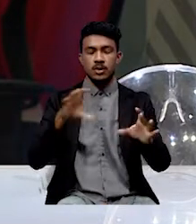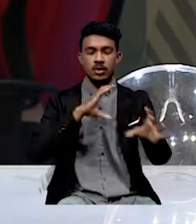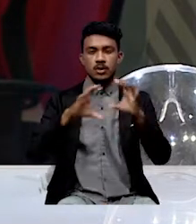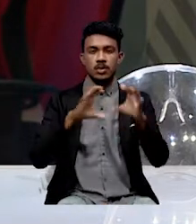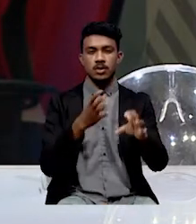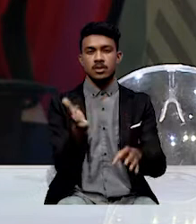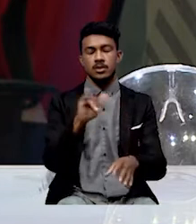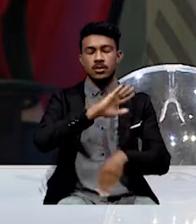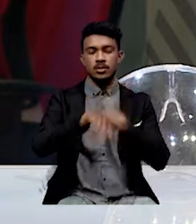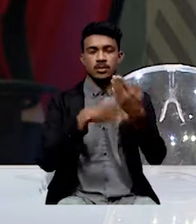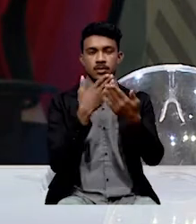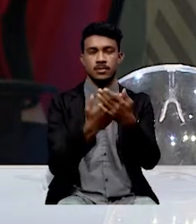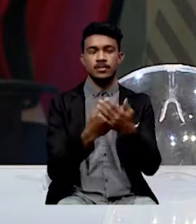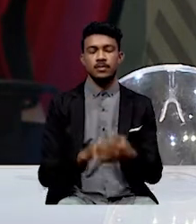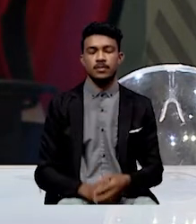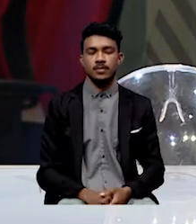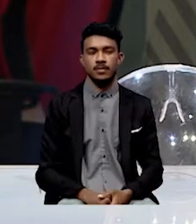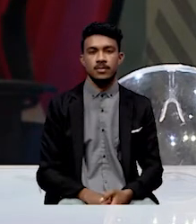Sira.